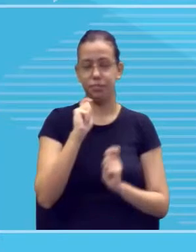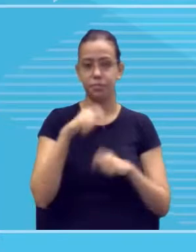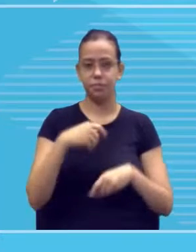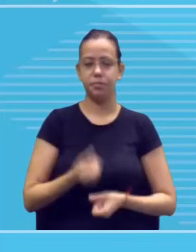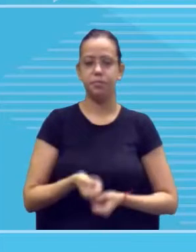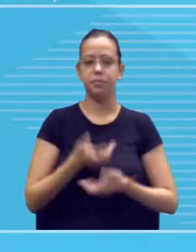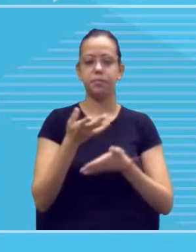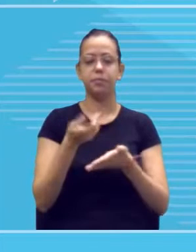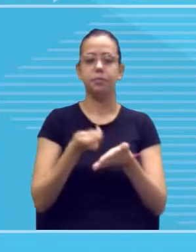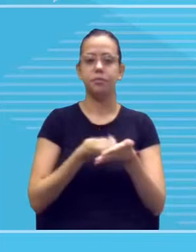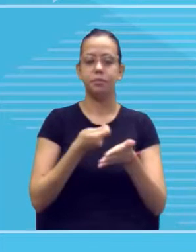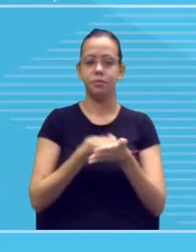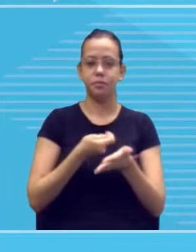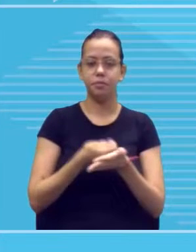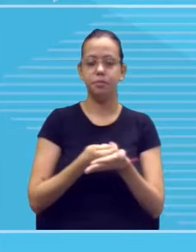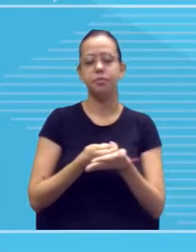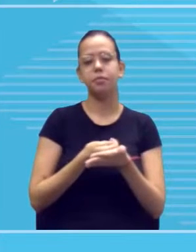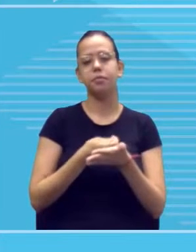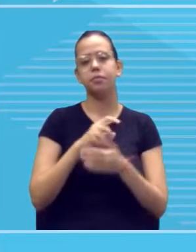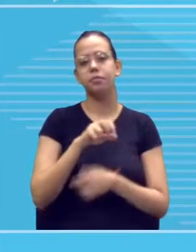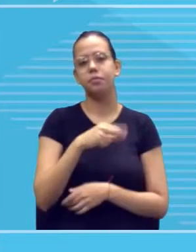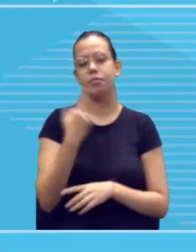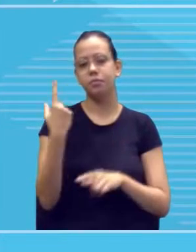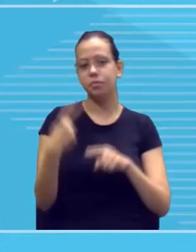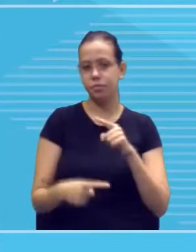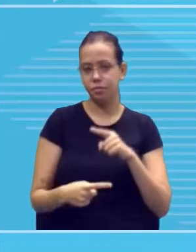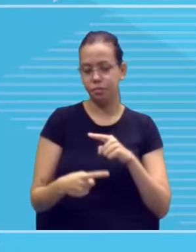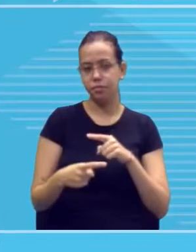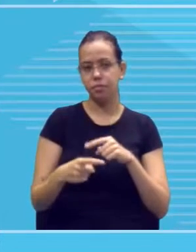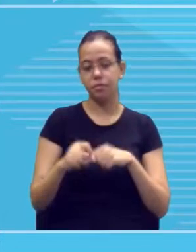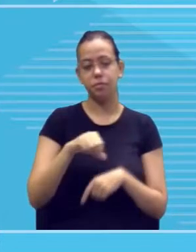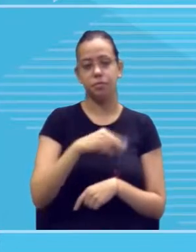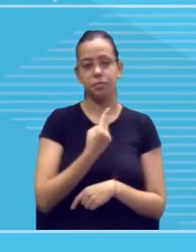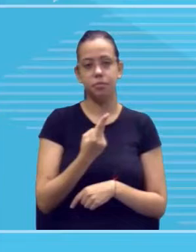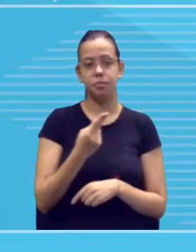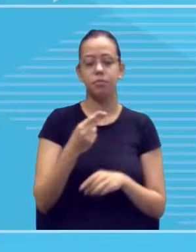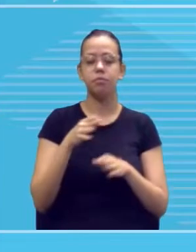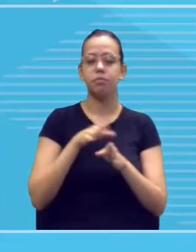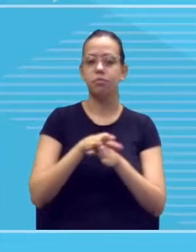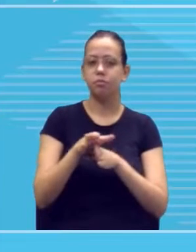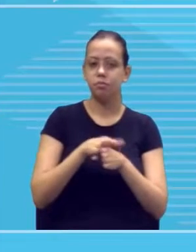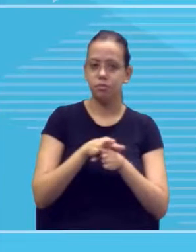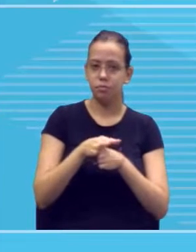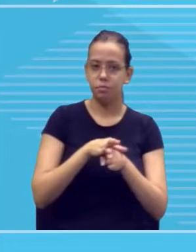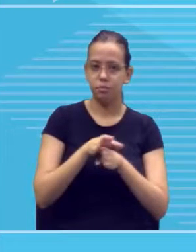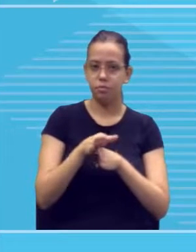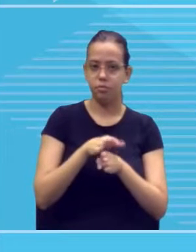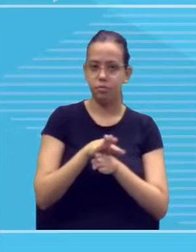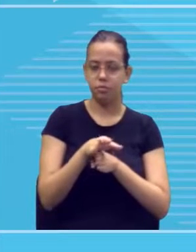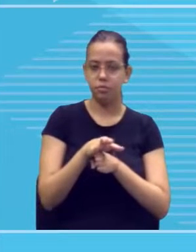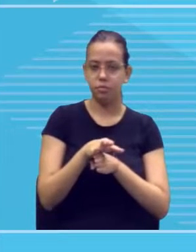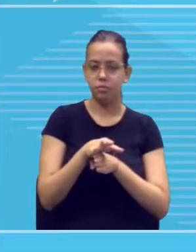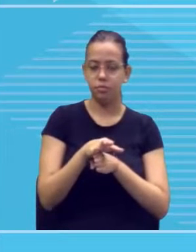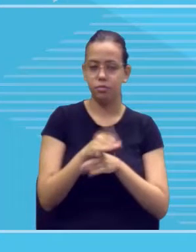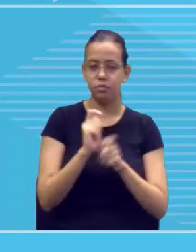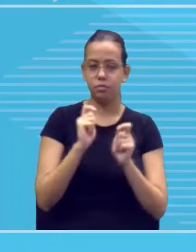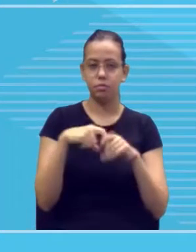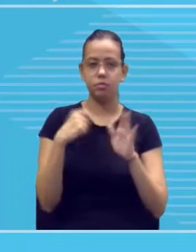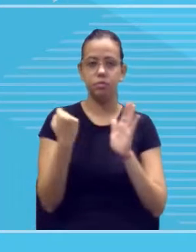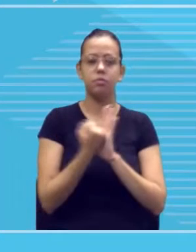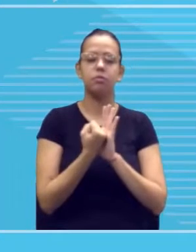obrigação aquilo expressa uma proibição Talvez um conselho às vezes ele pode marcar